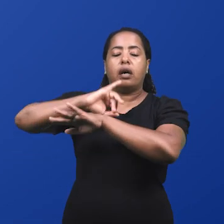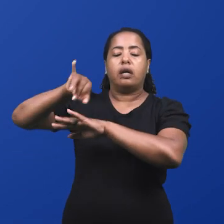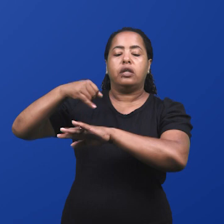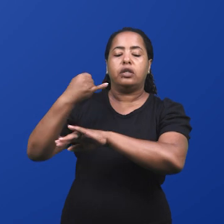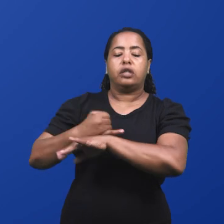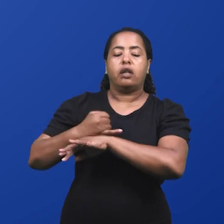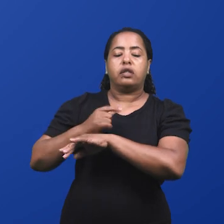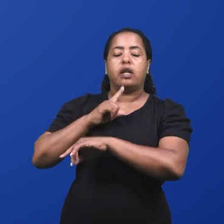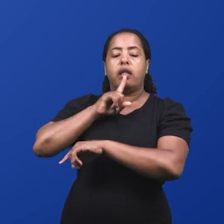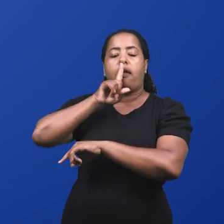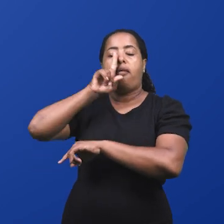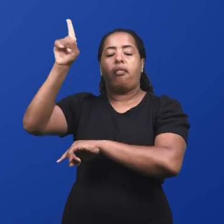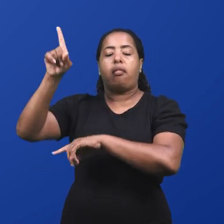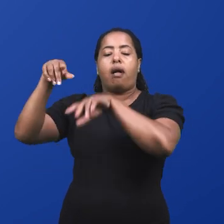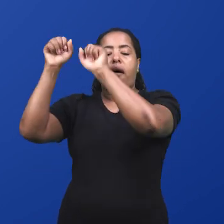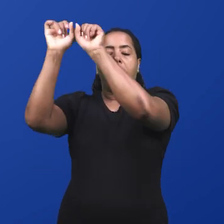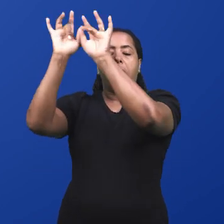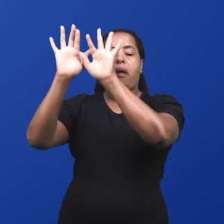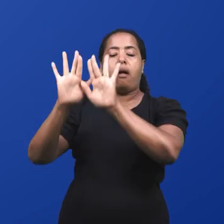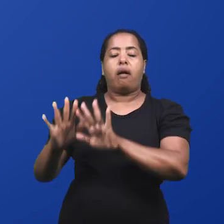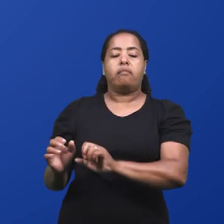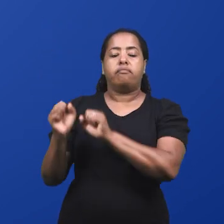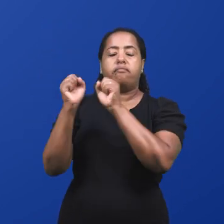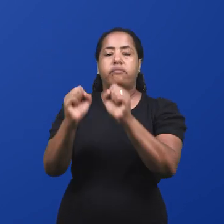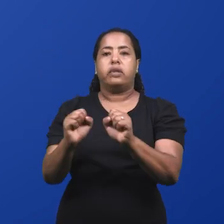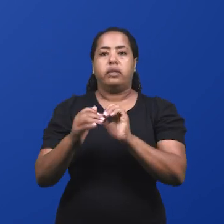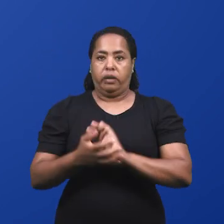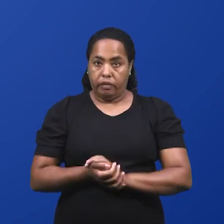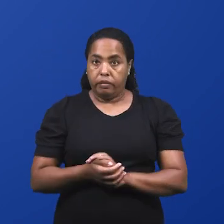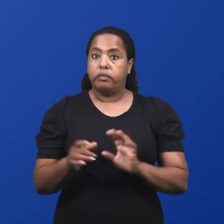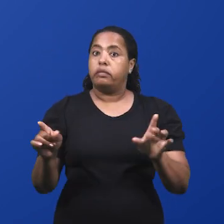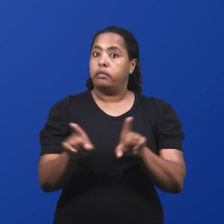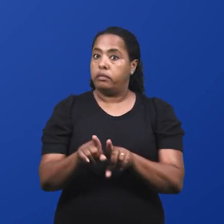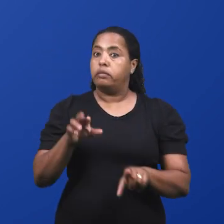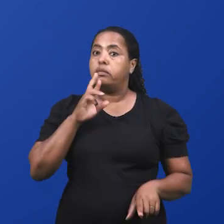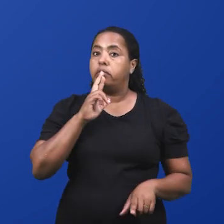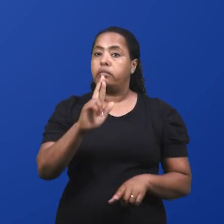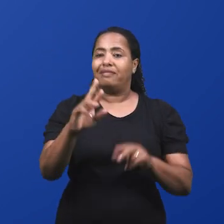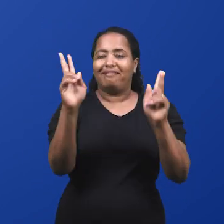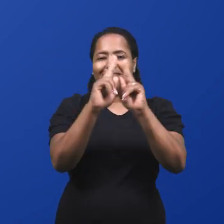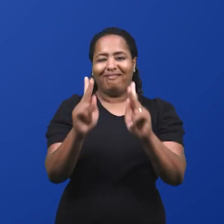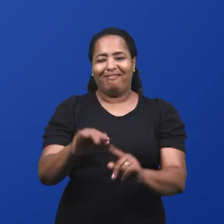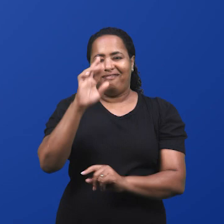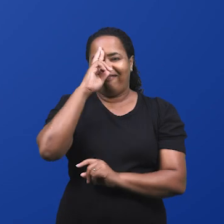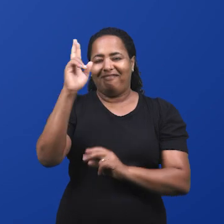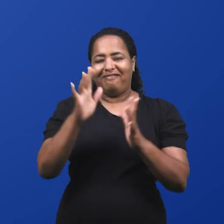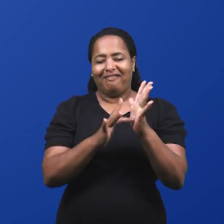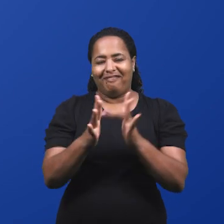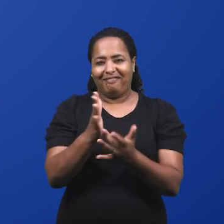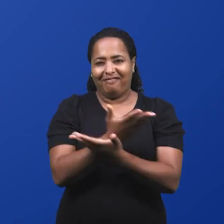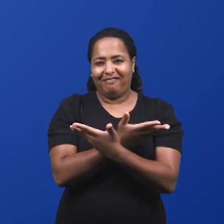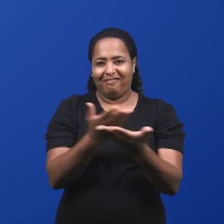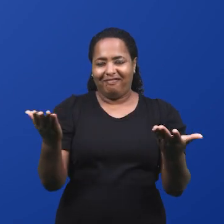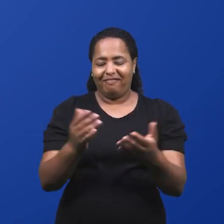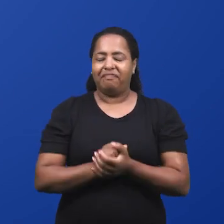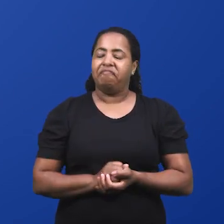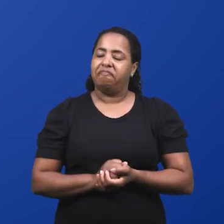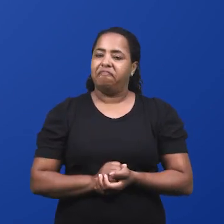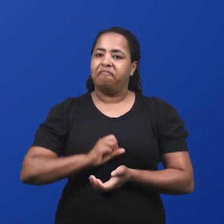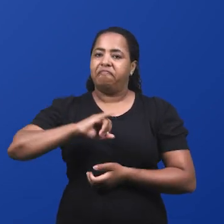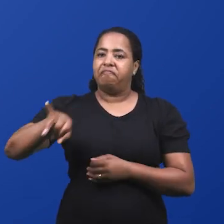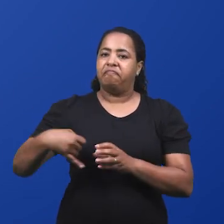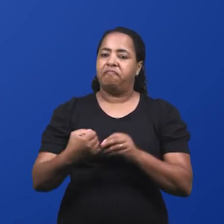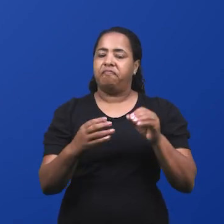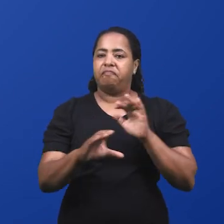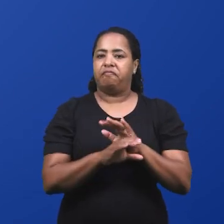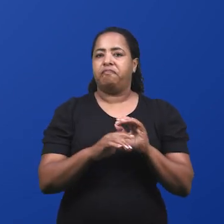na cidade de Jerusalém, até que do alto sejais revestidos de poder. Então, essa é a resposta. A paz do Senhor Jesus a todos. Em